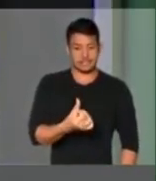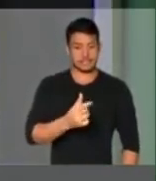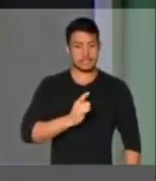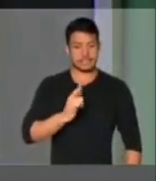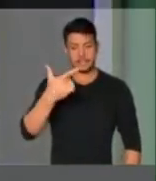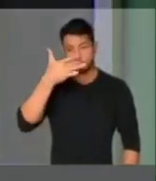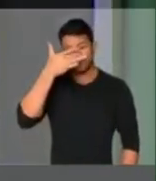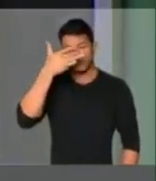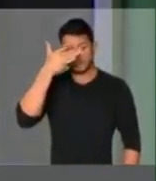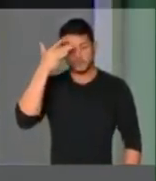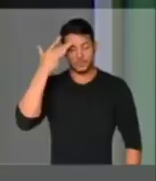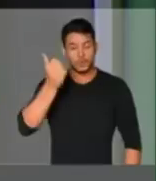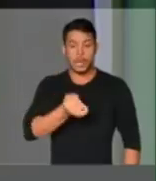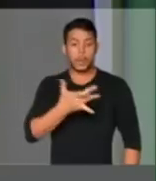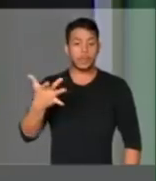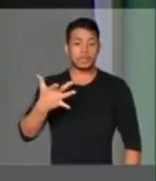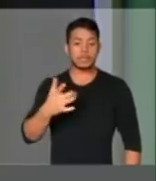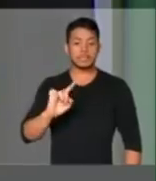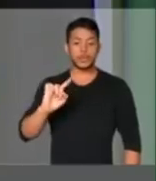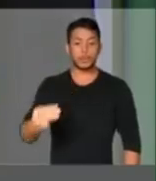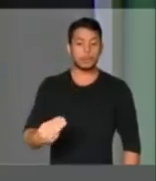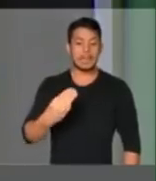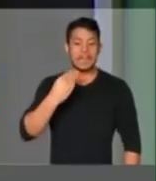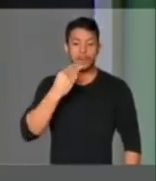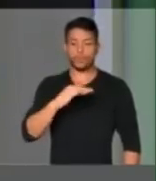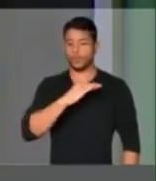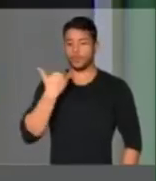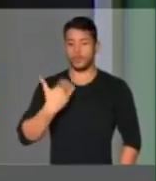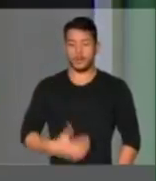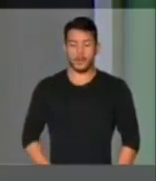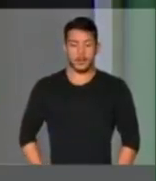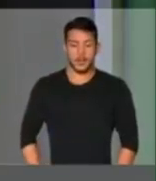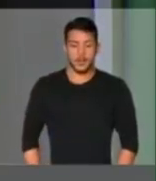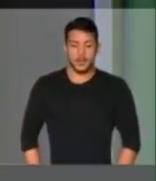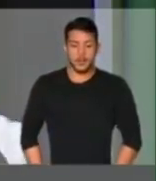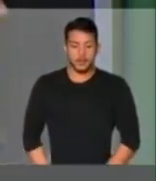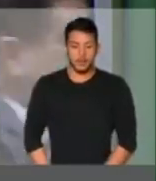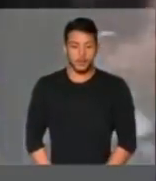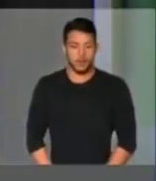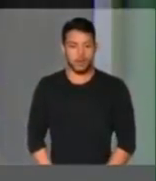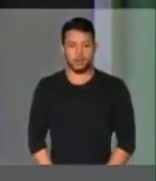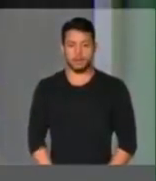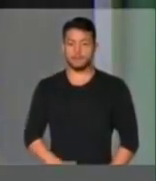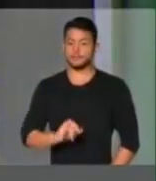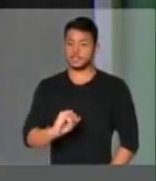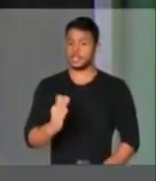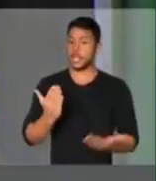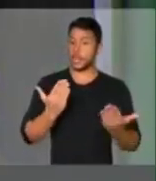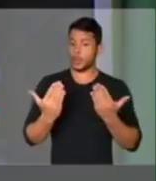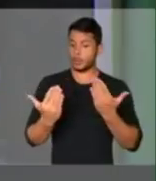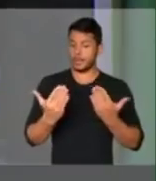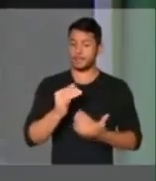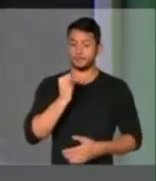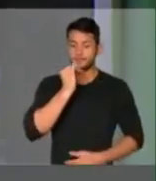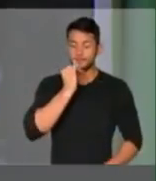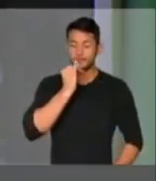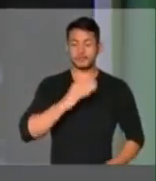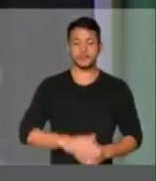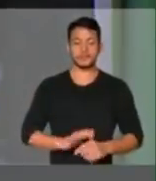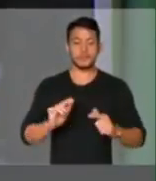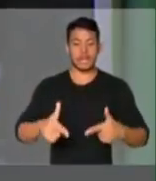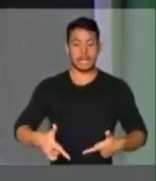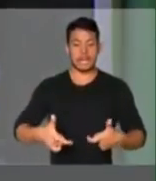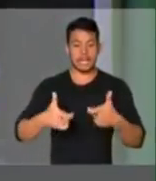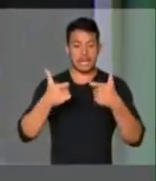brasileiros assassinados. Só para a gente, a título de comparação, a Guerra Civil Americana matou 620